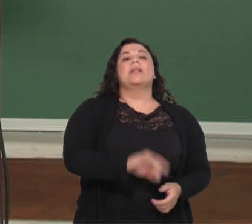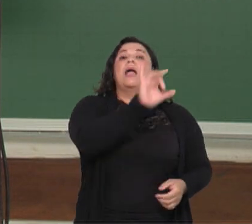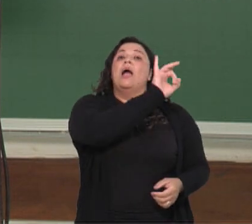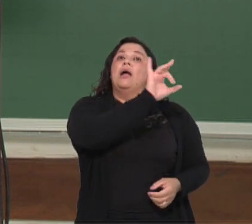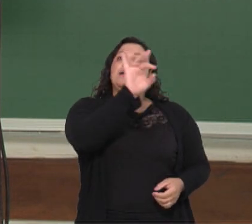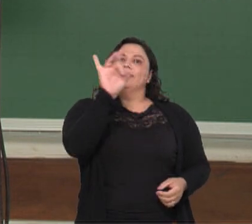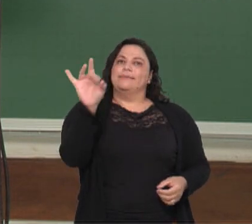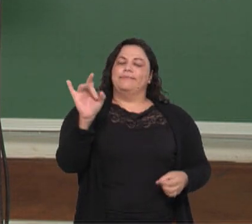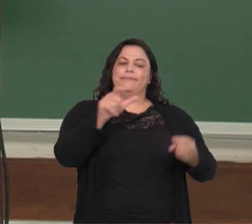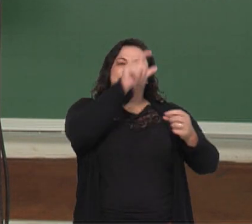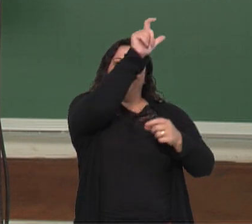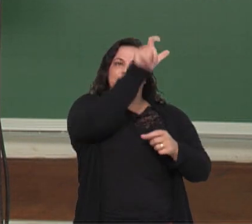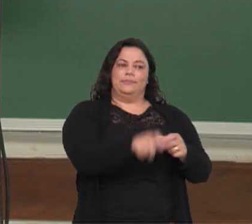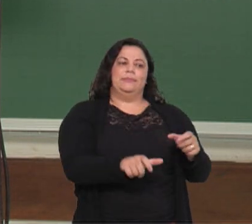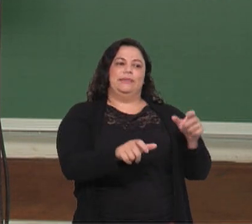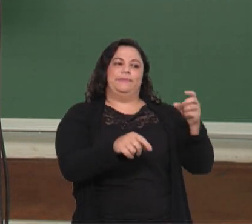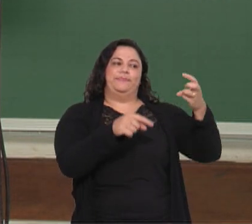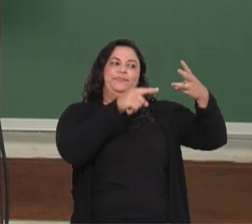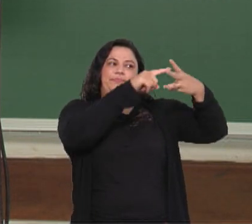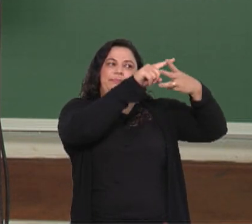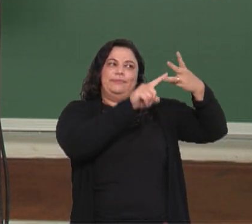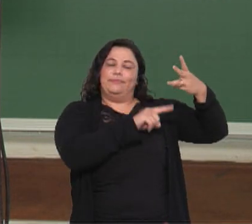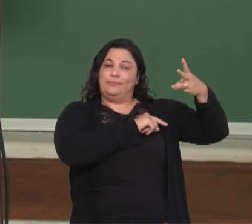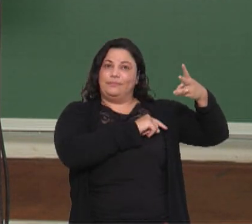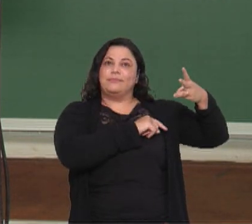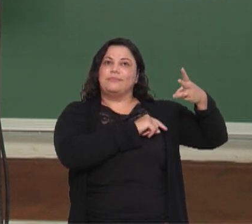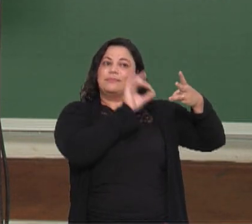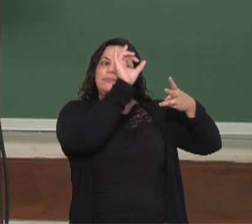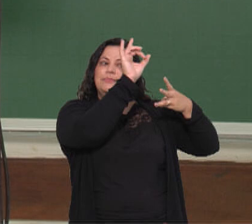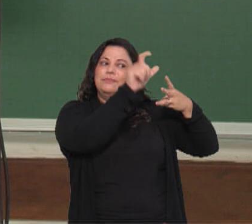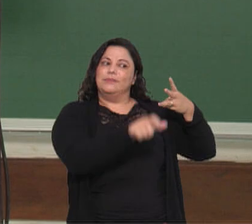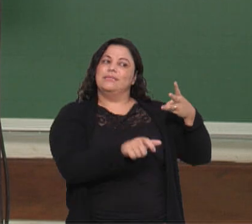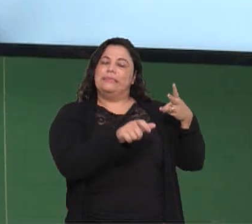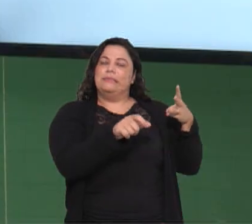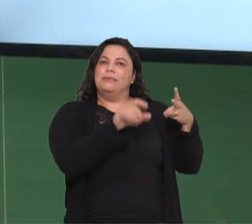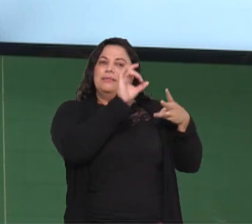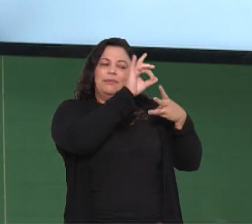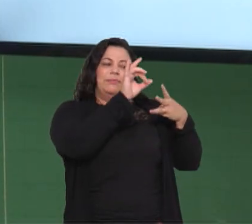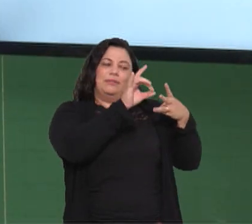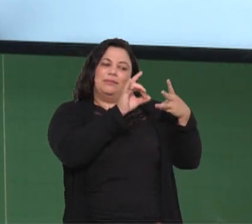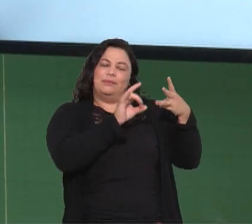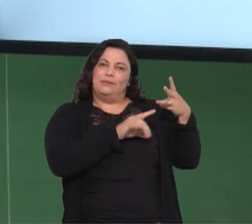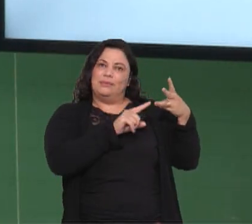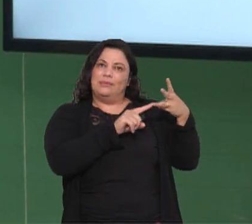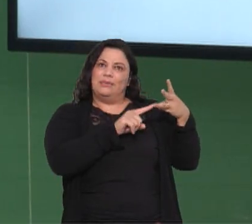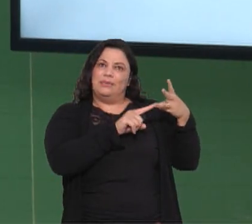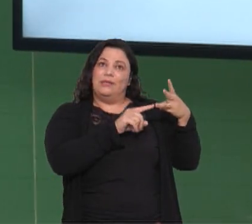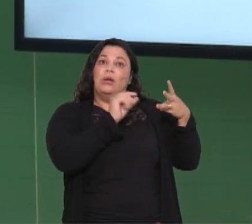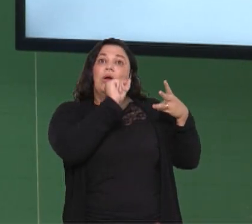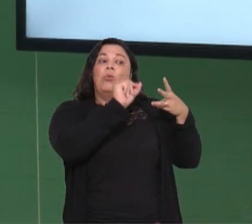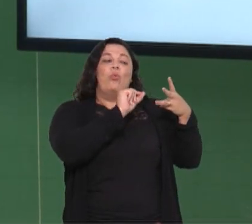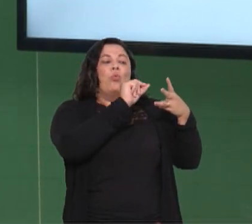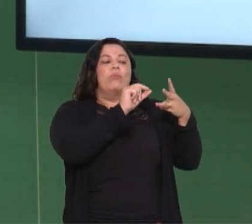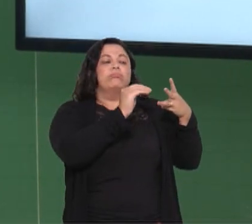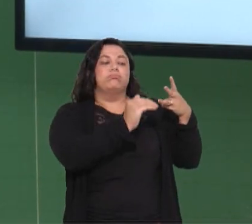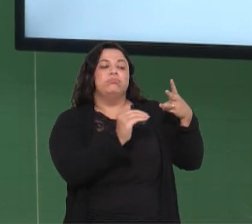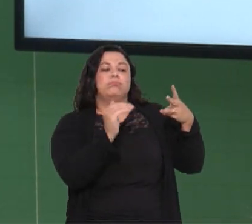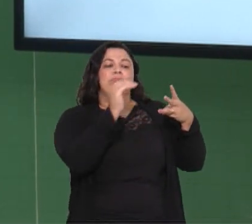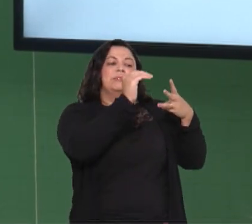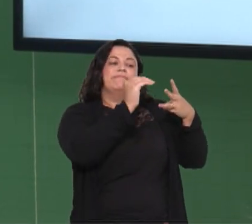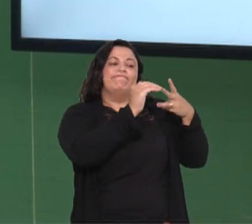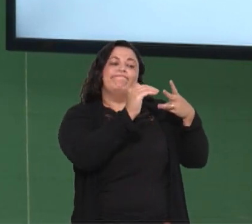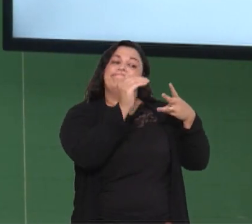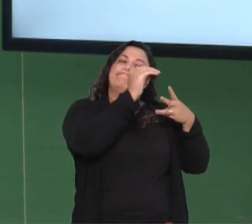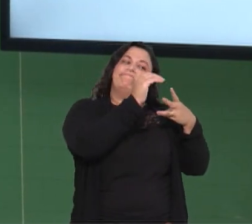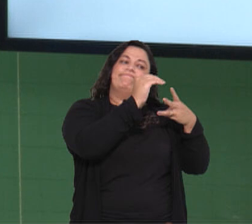3 partes da alma, só que em cada pessoa, uma dessas partes domina as outras.